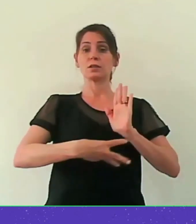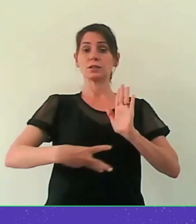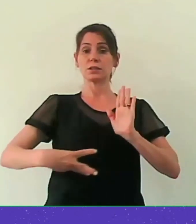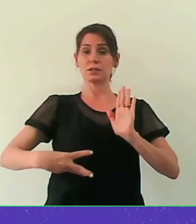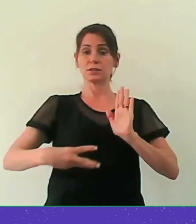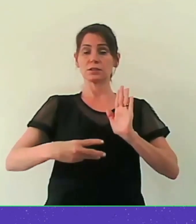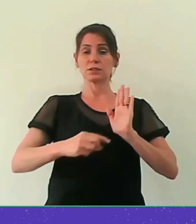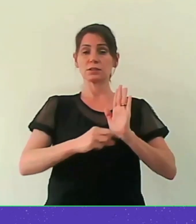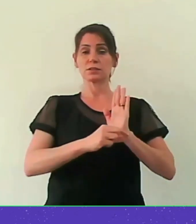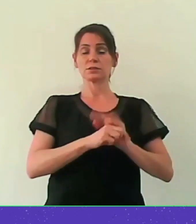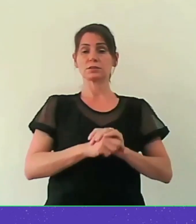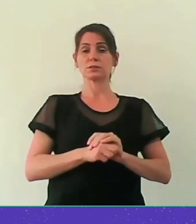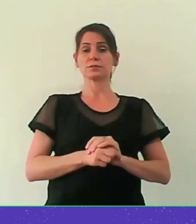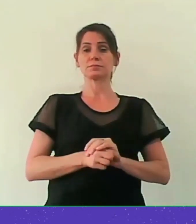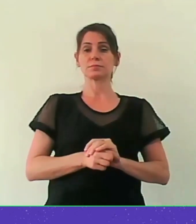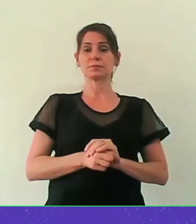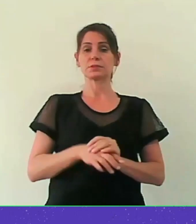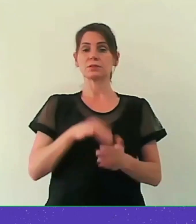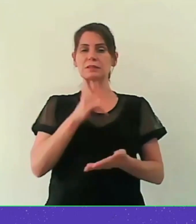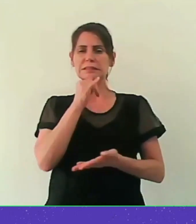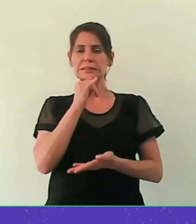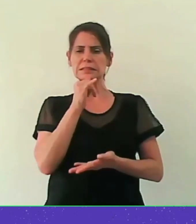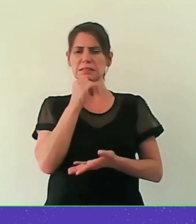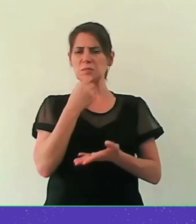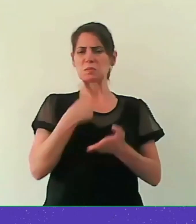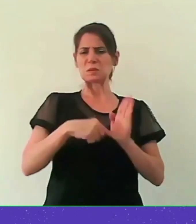nos dá um exemplo negativo